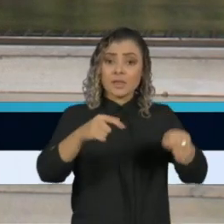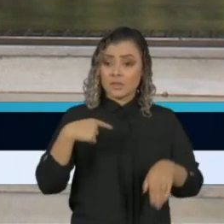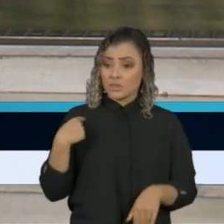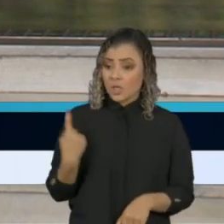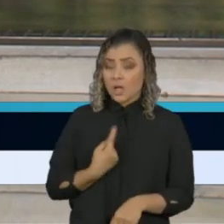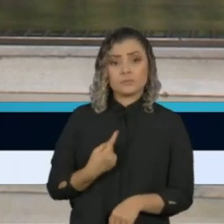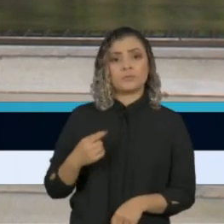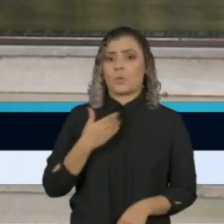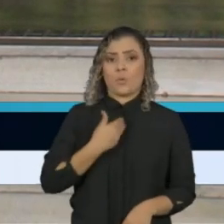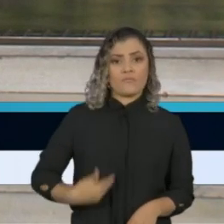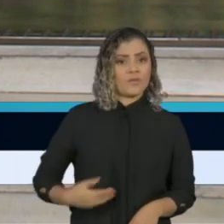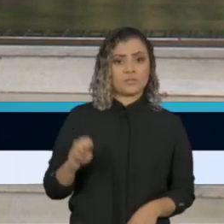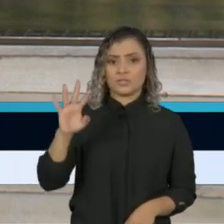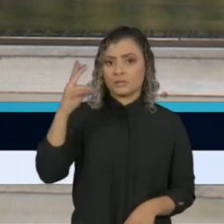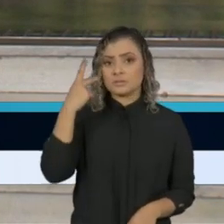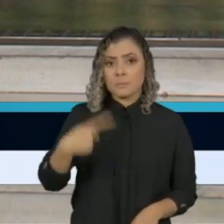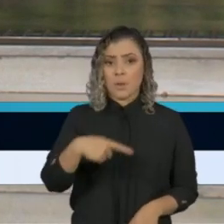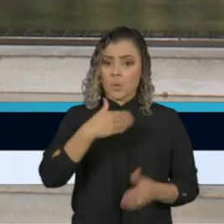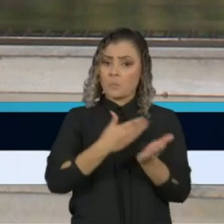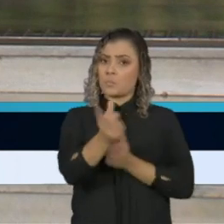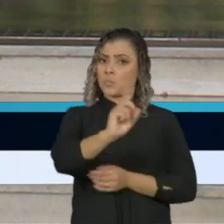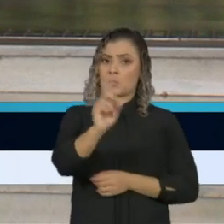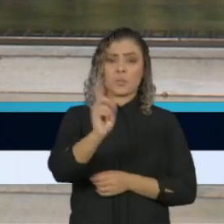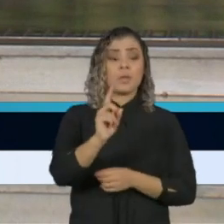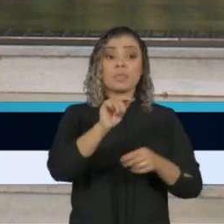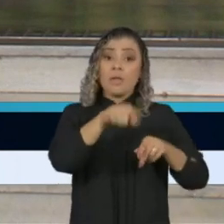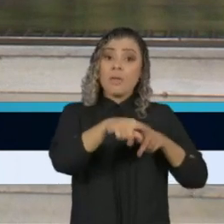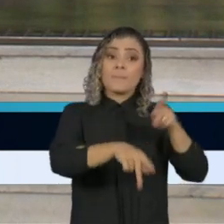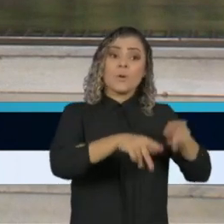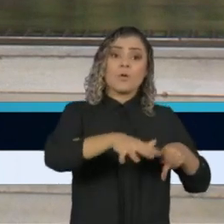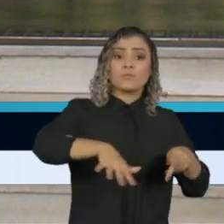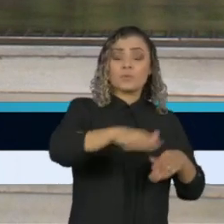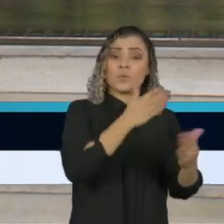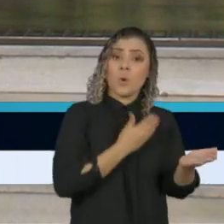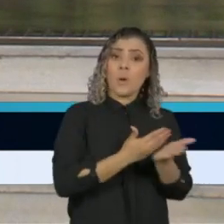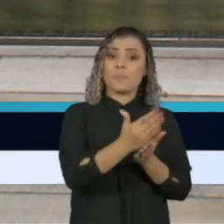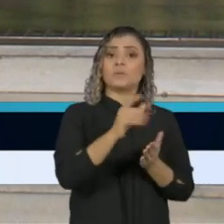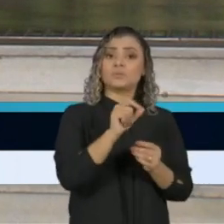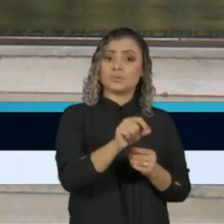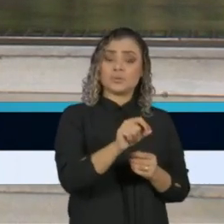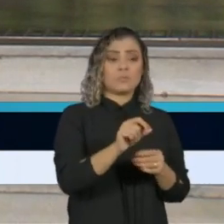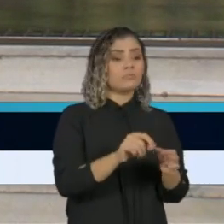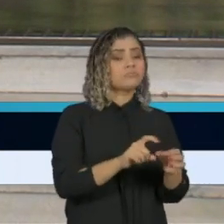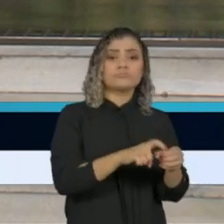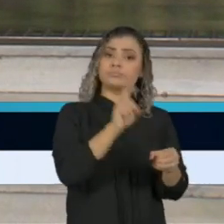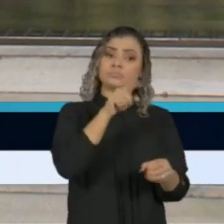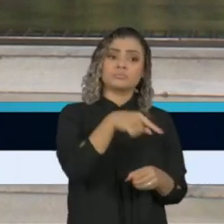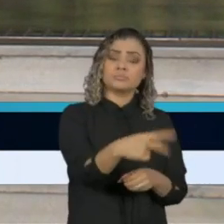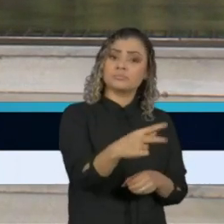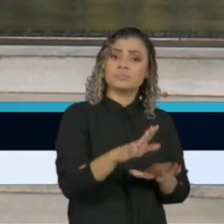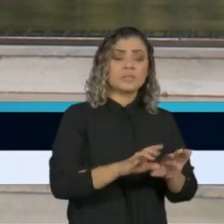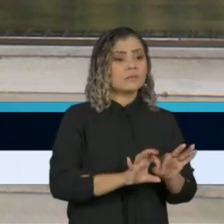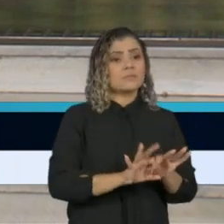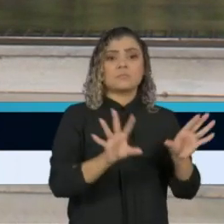iniciado pelo governo do estado de São Paulo. Foi um movimento que nasceu na livre iniciativa